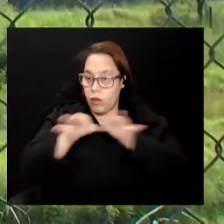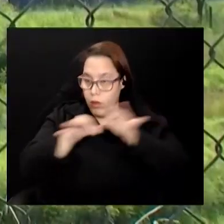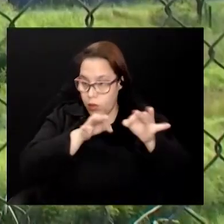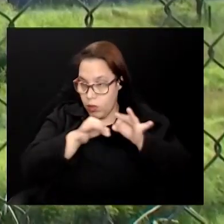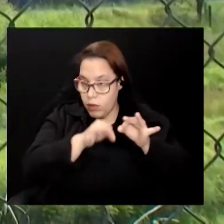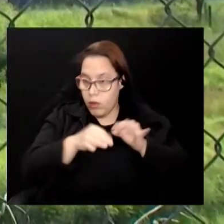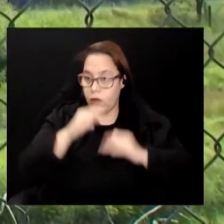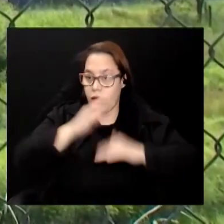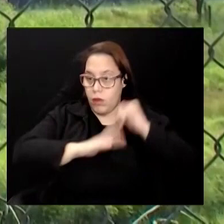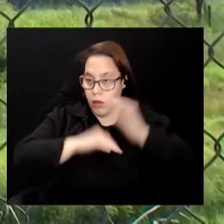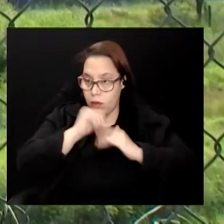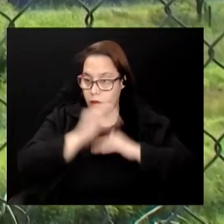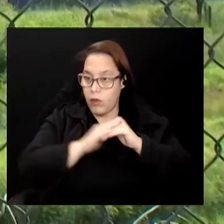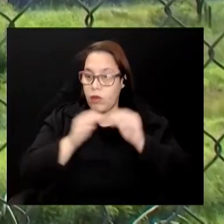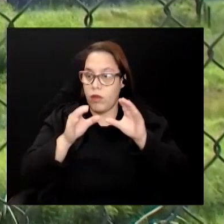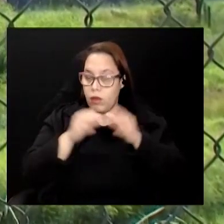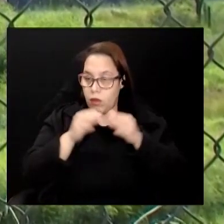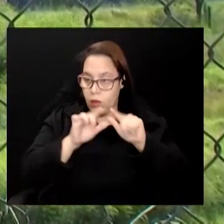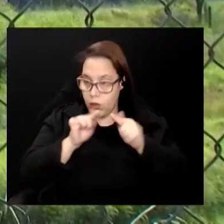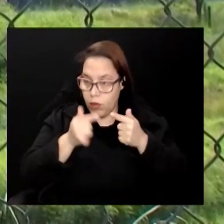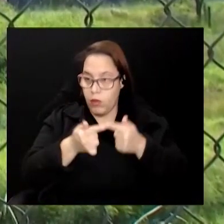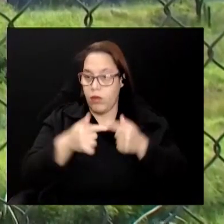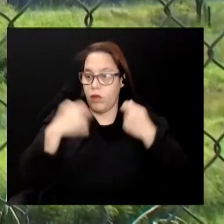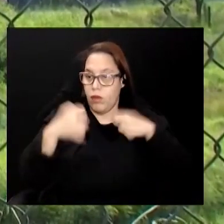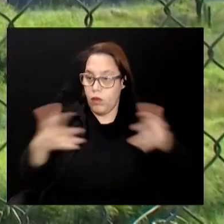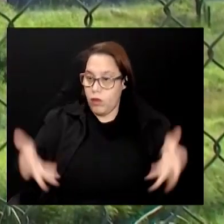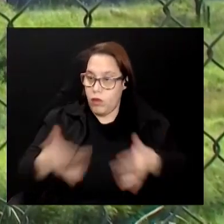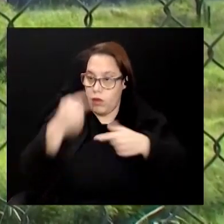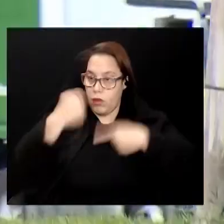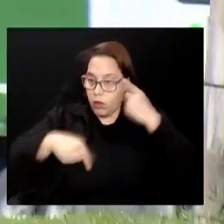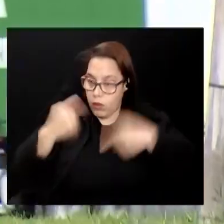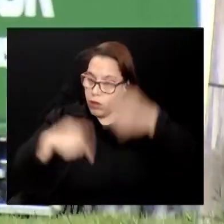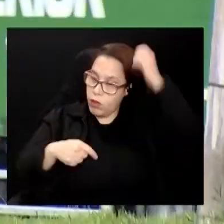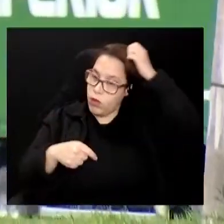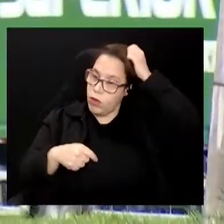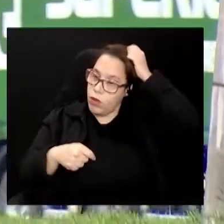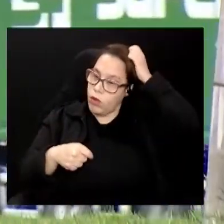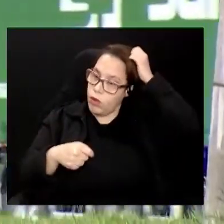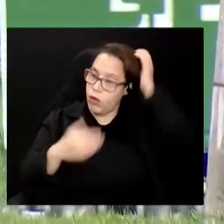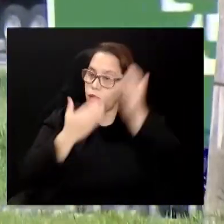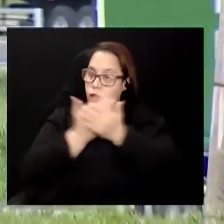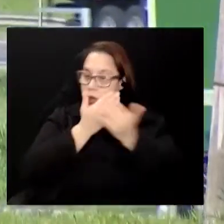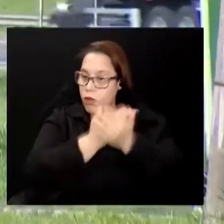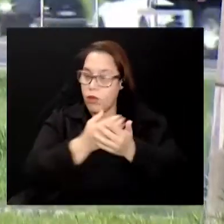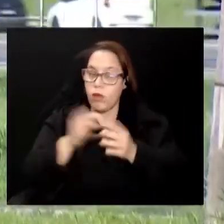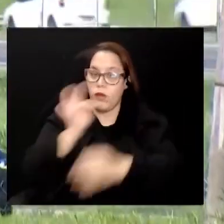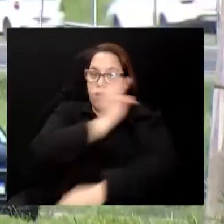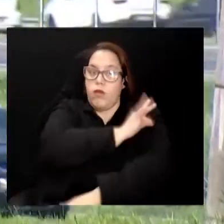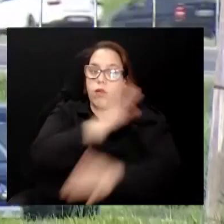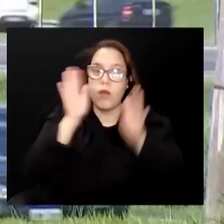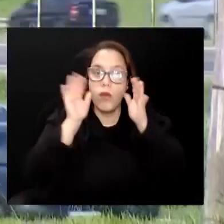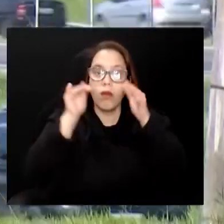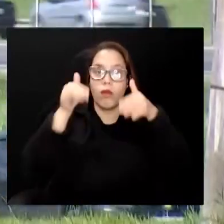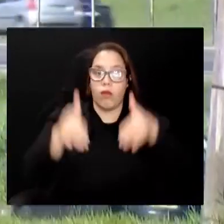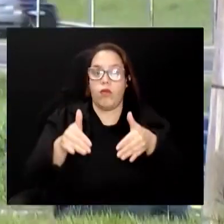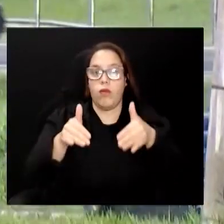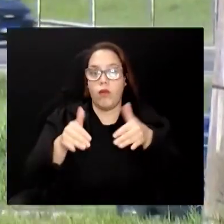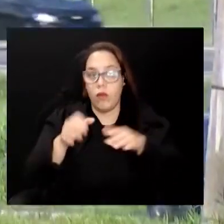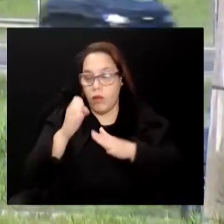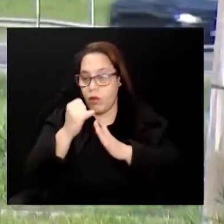o grupo também deve promover debates e estudos técnicos focados em infraestrutura